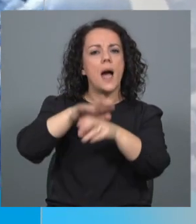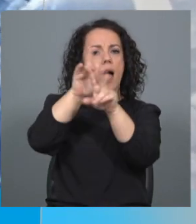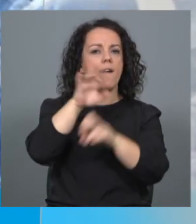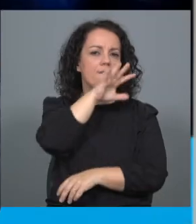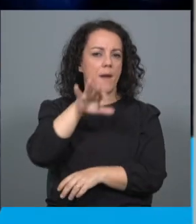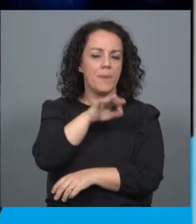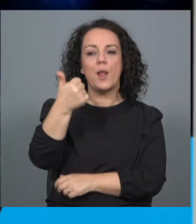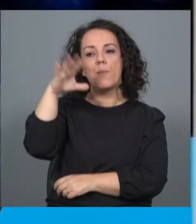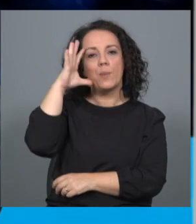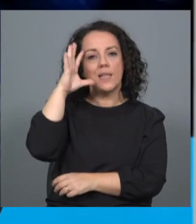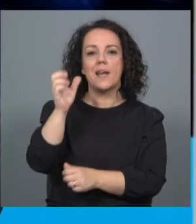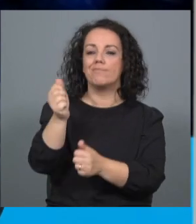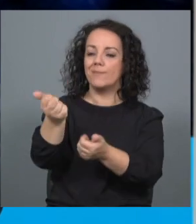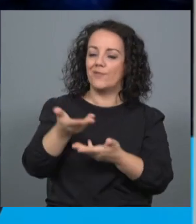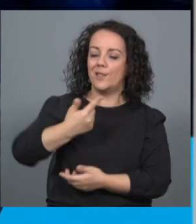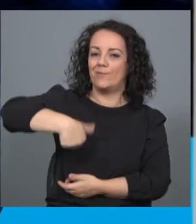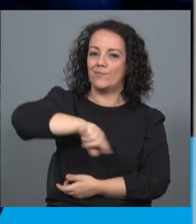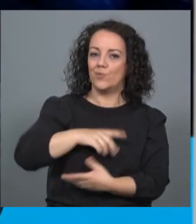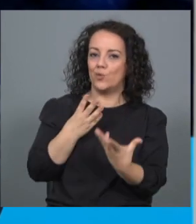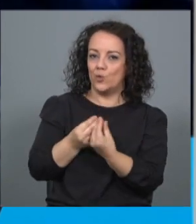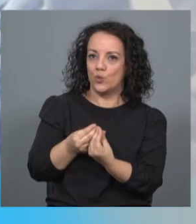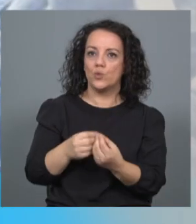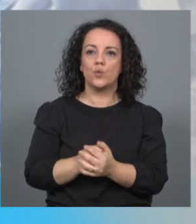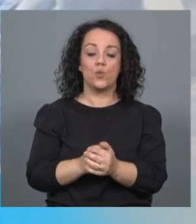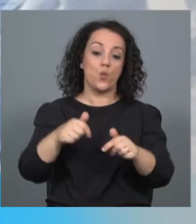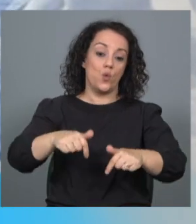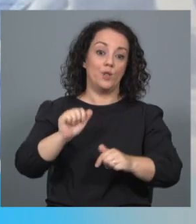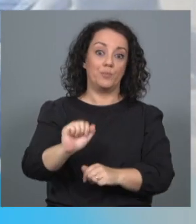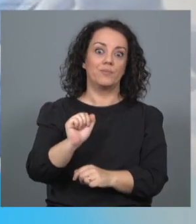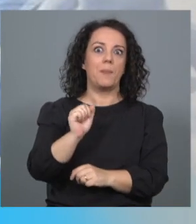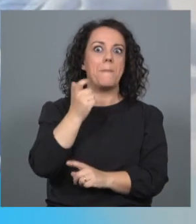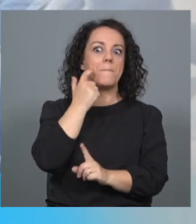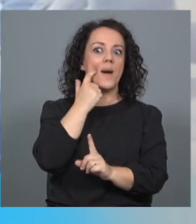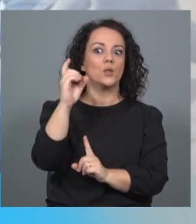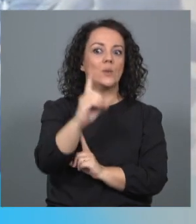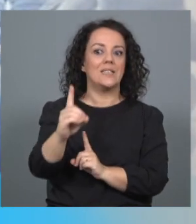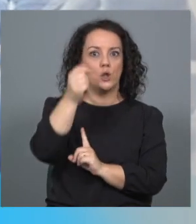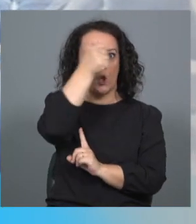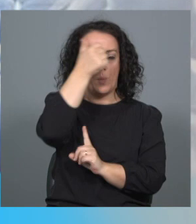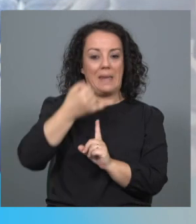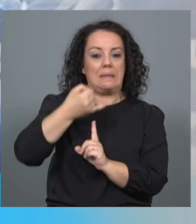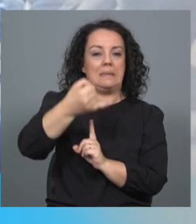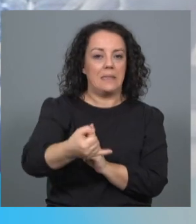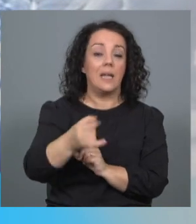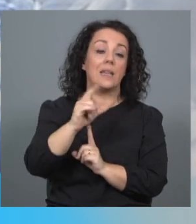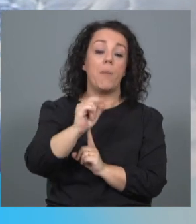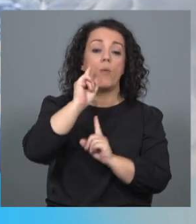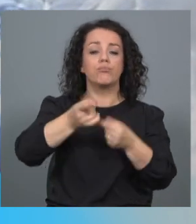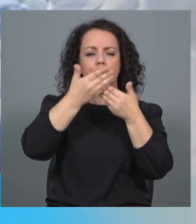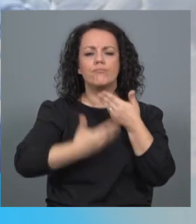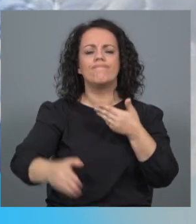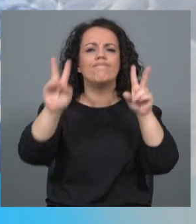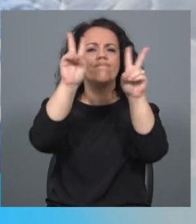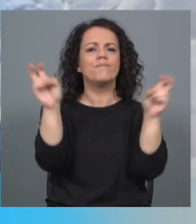estar aqui entre nós. Neste sexto domingo da Páscoa, é também o arranque da Semana da Vida. O que é que se pretende